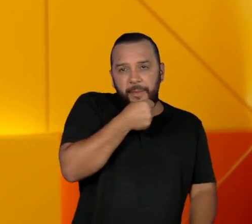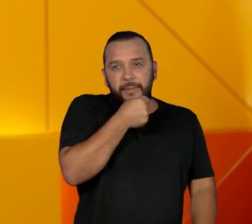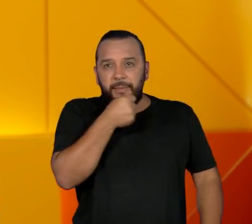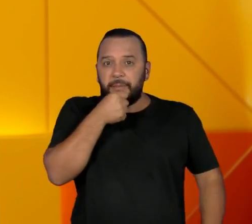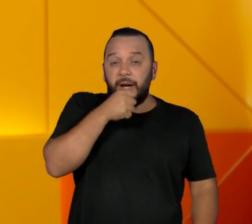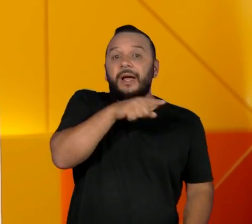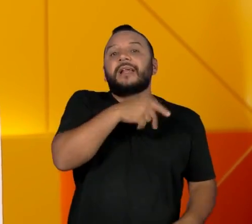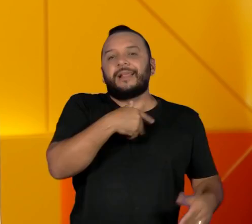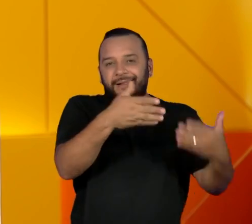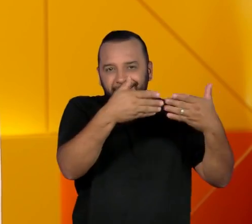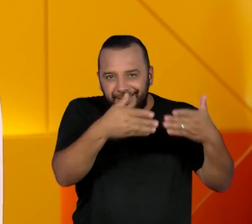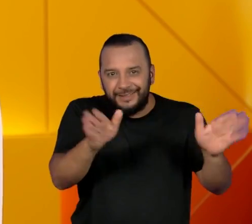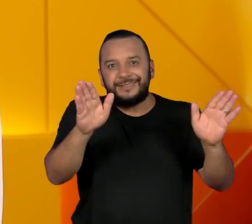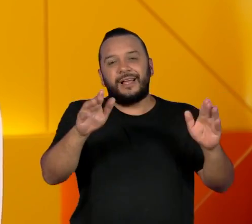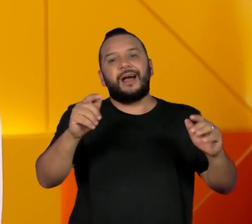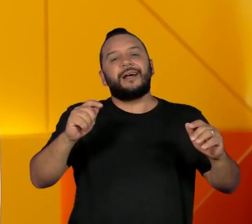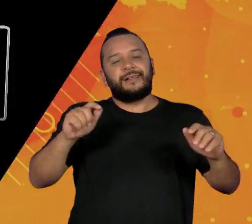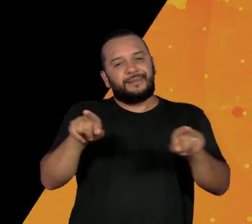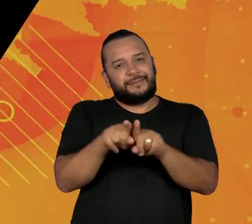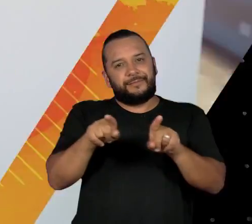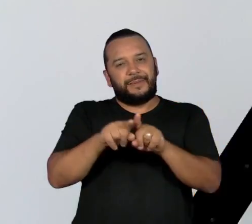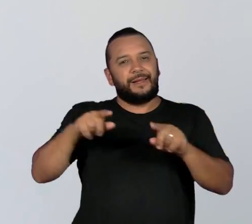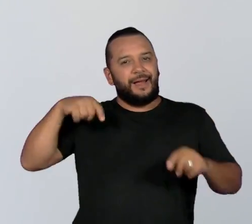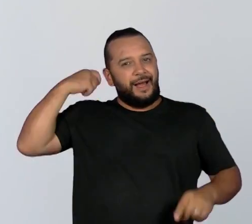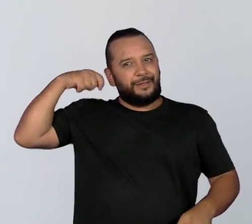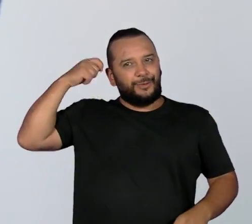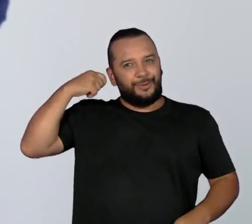se lançar como ator.